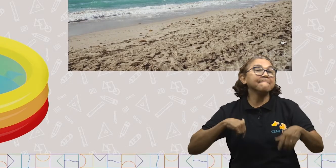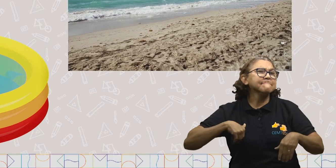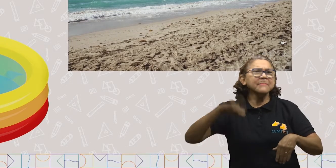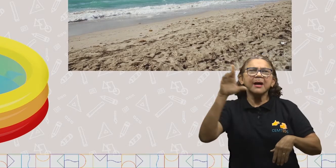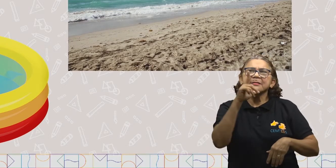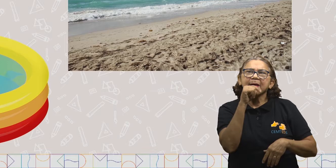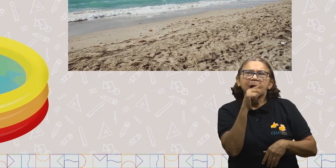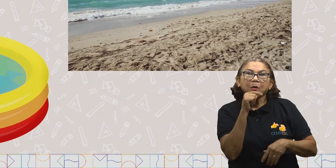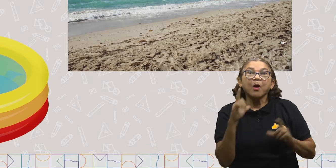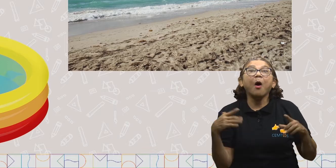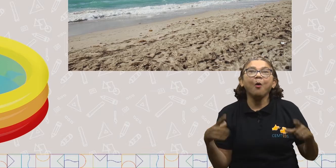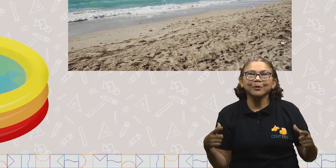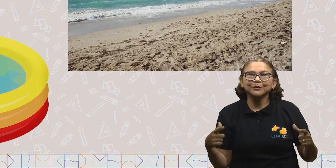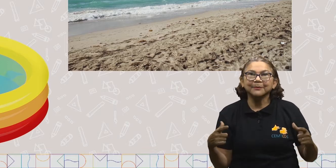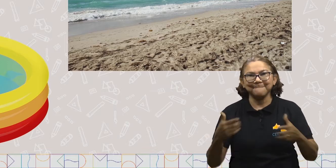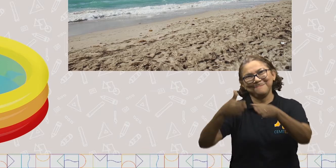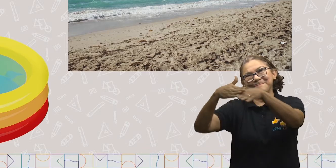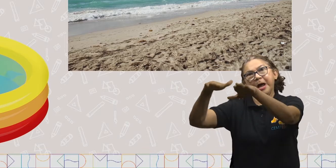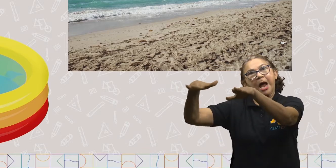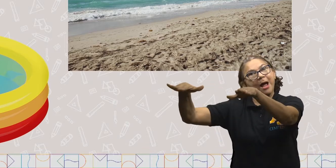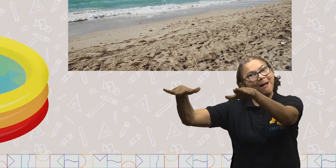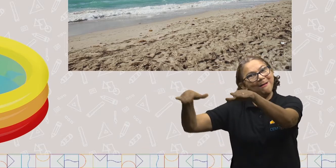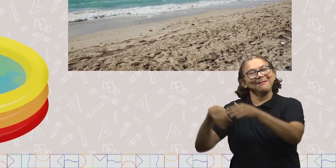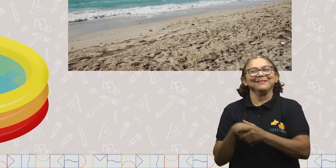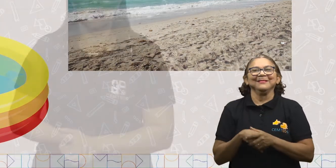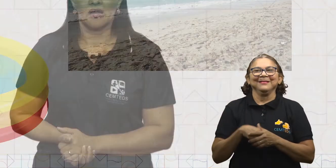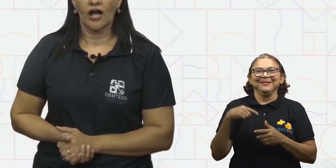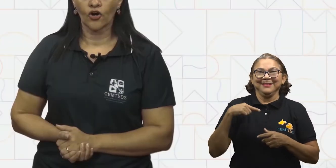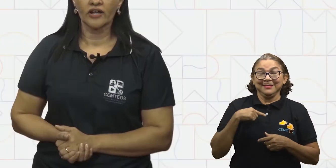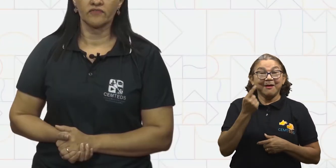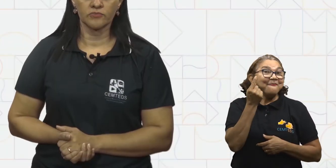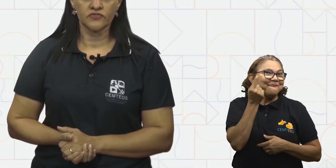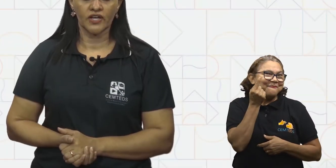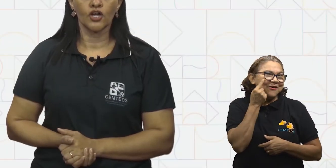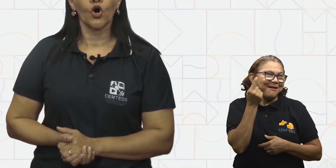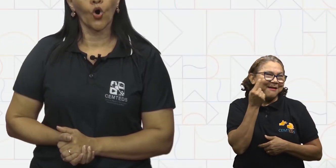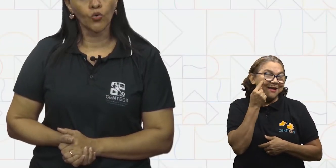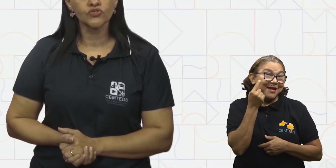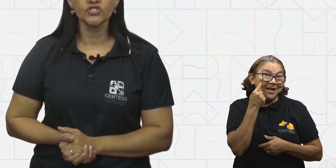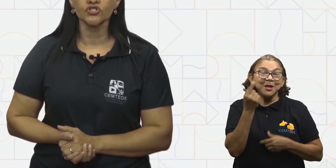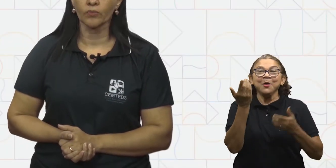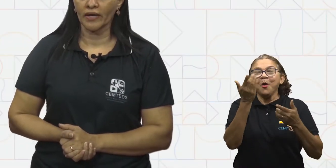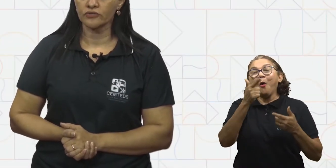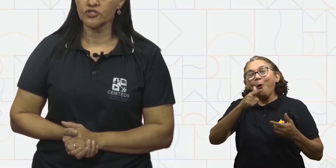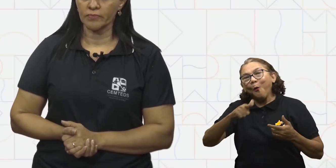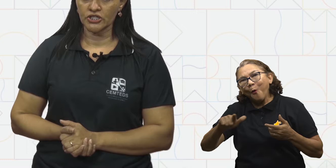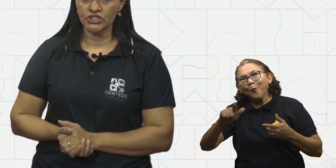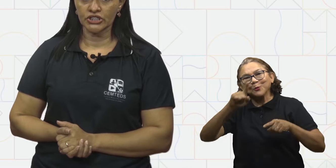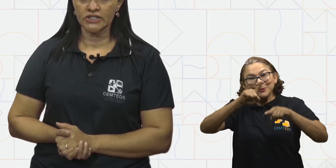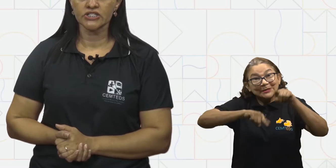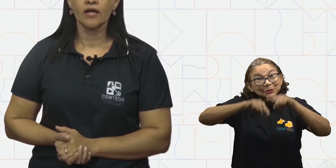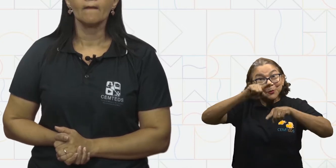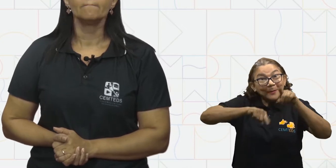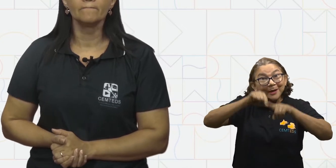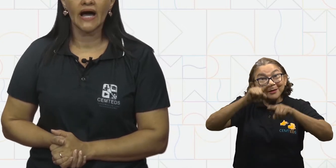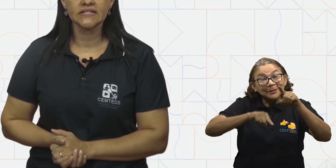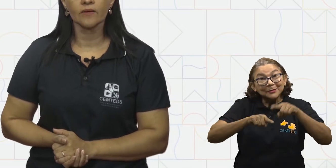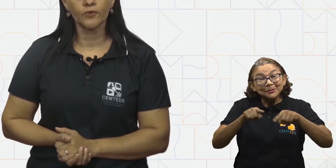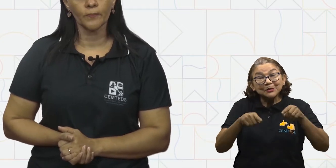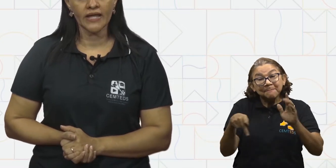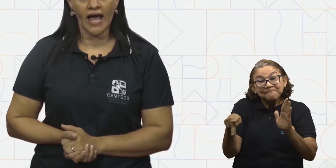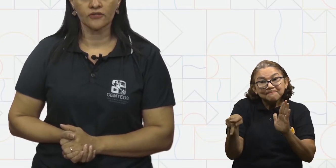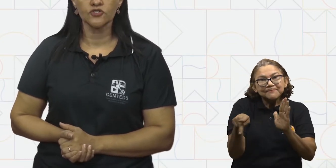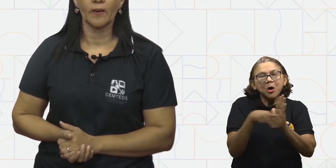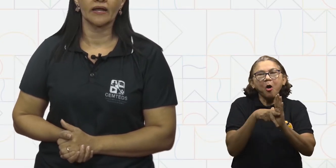O mar. Ele é bem maior que a piscina. Agora vamos ver outros instrumentos de medidas